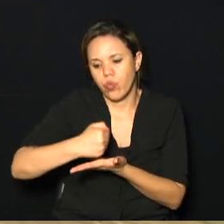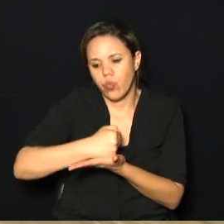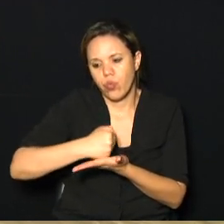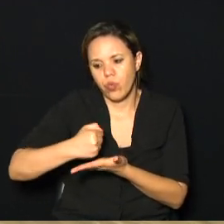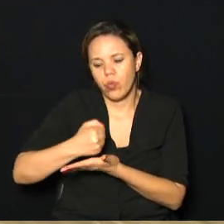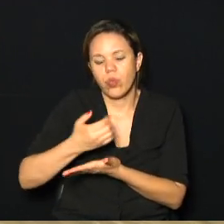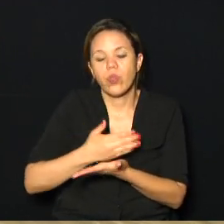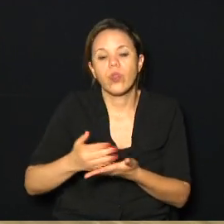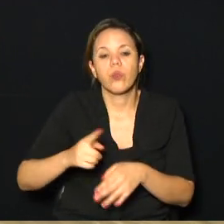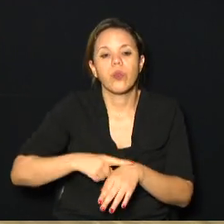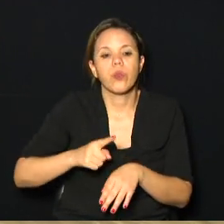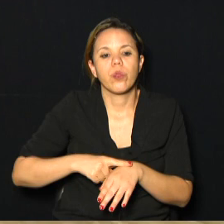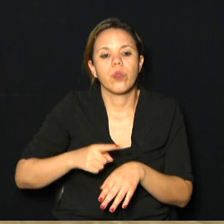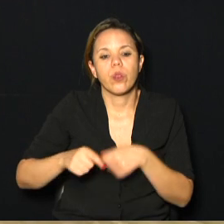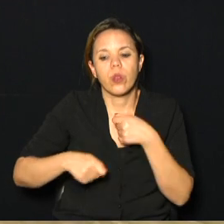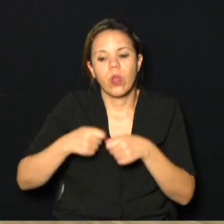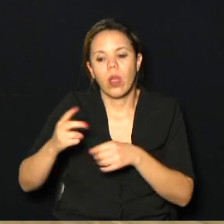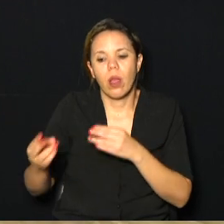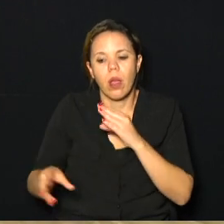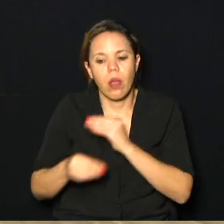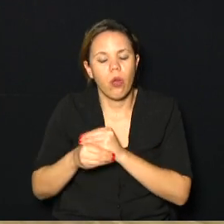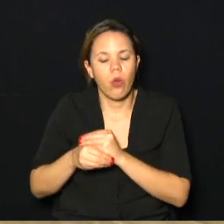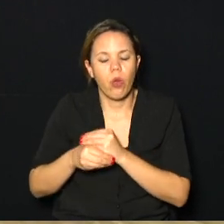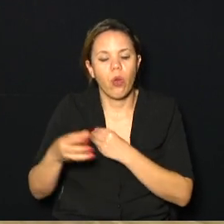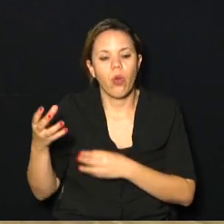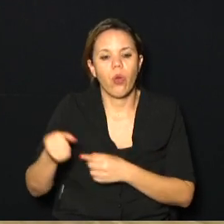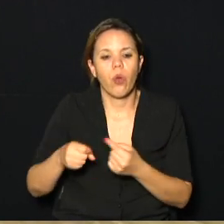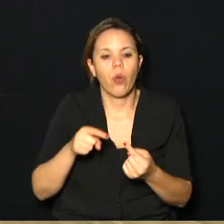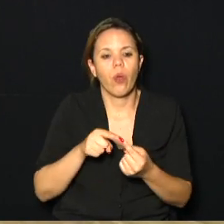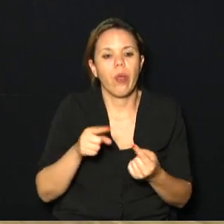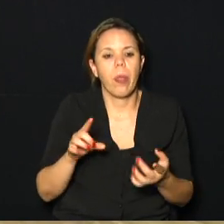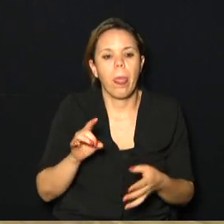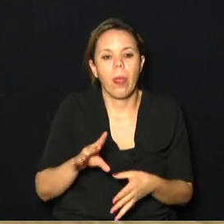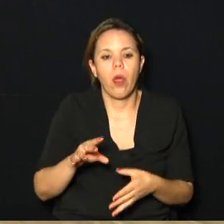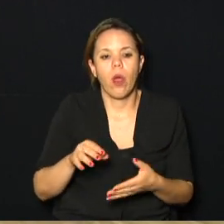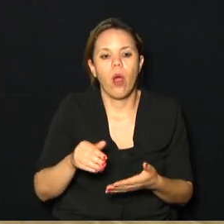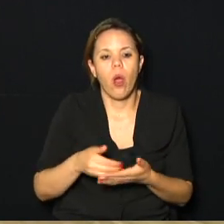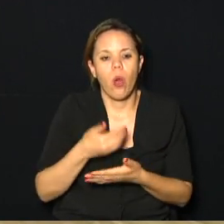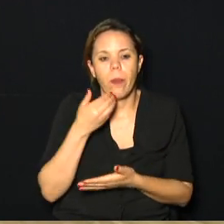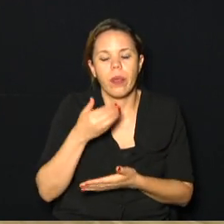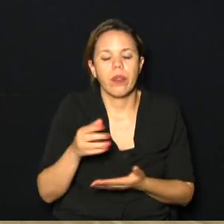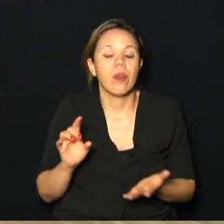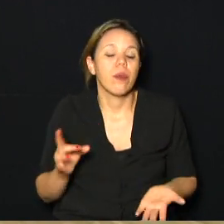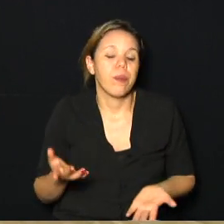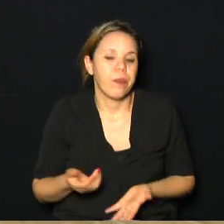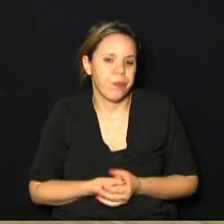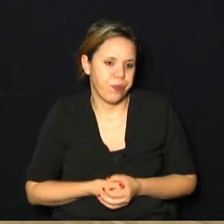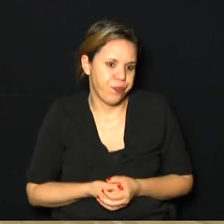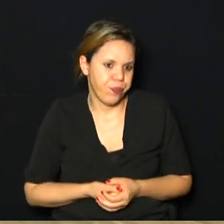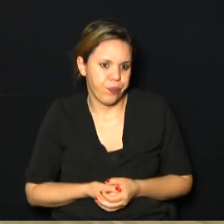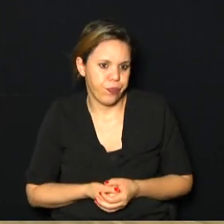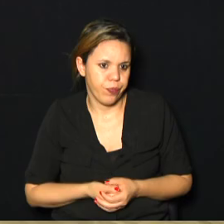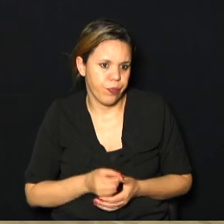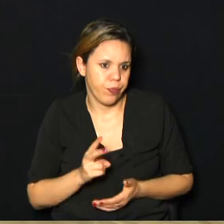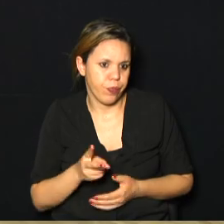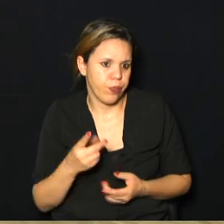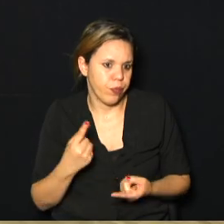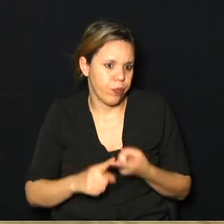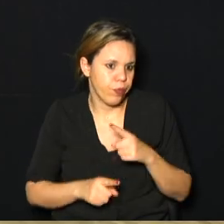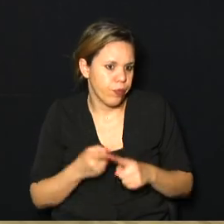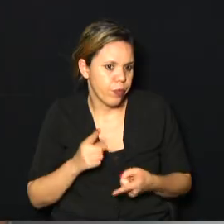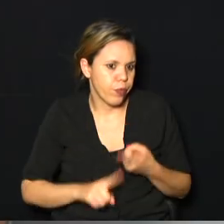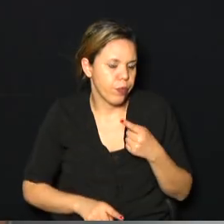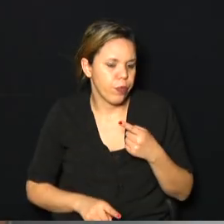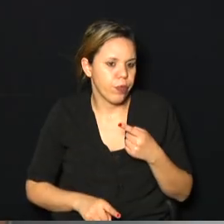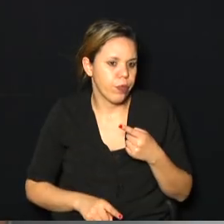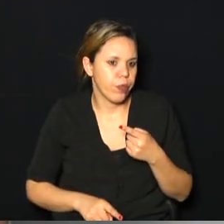pode introduzir isso, além do leite, ou combinar com leite, ou só já a comidinha? Aí é sempre combinado, né?